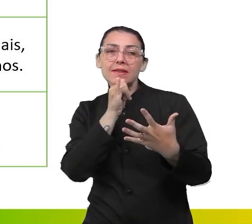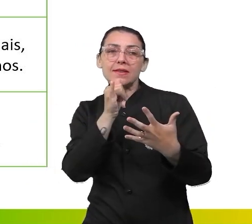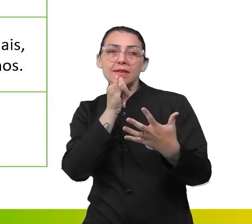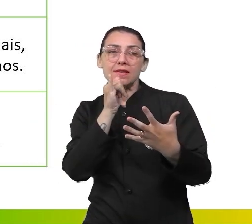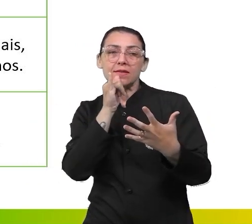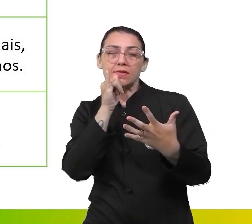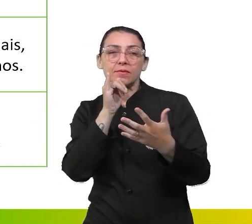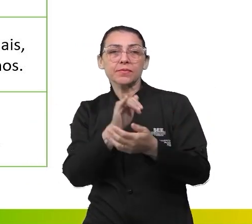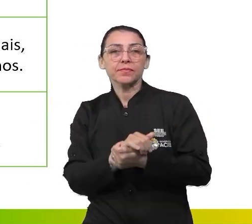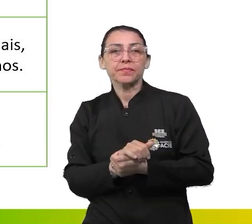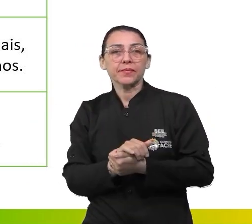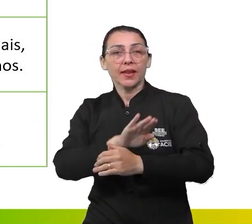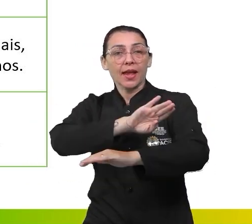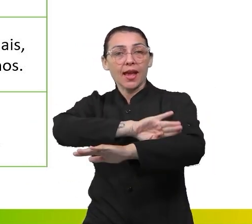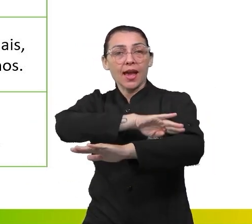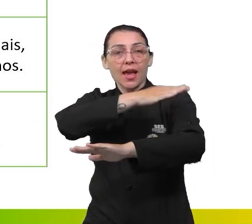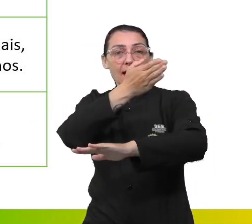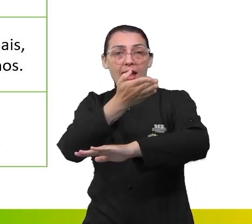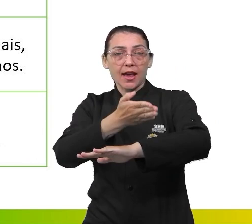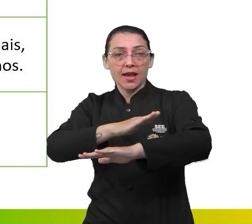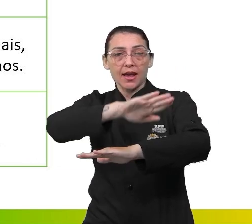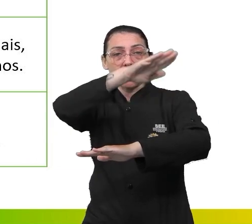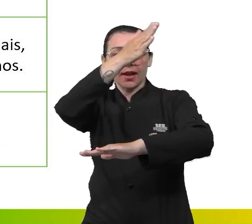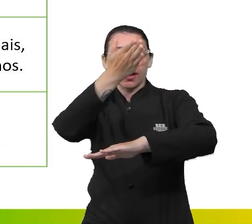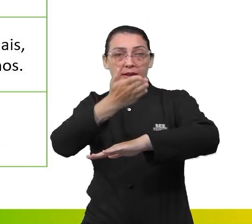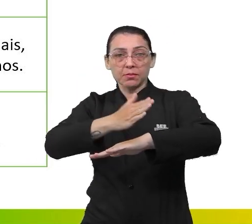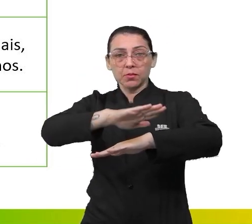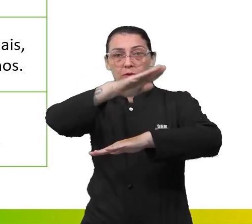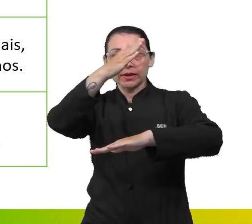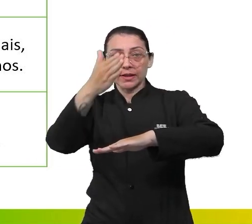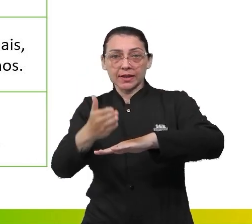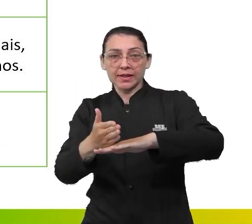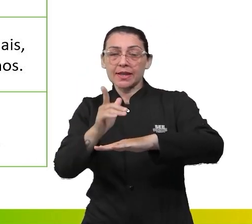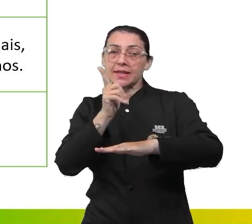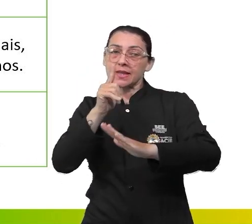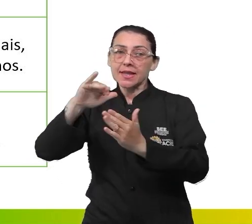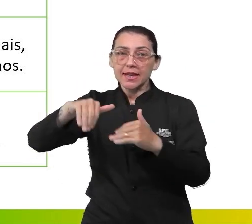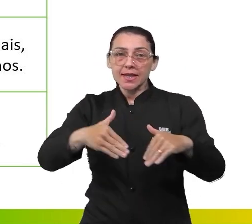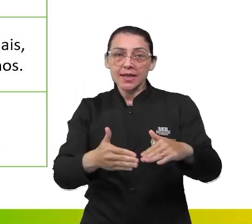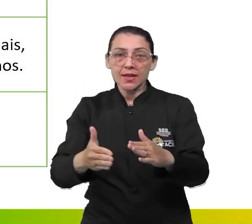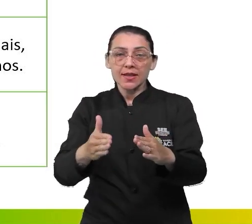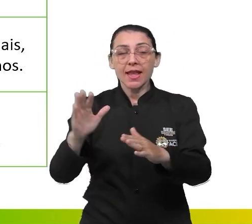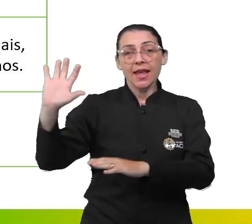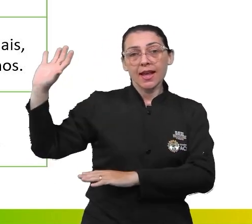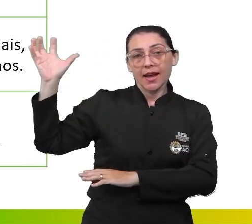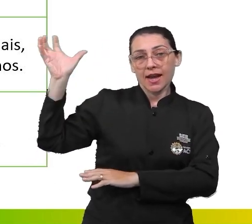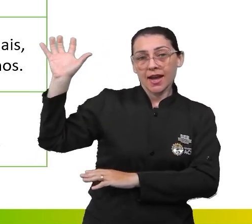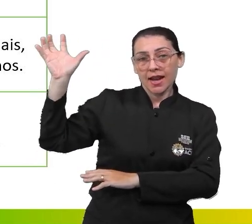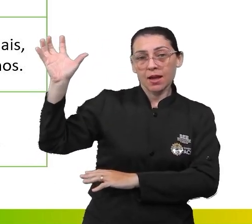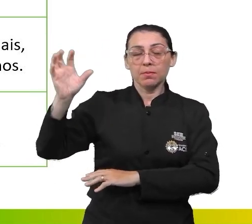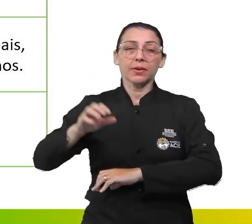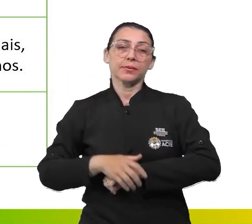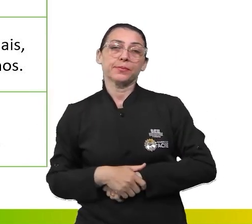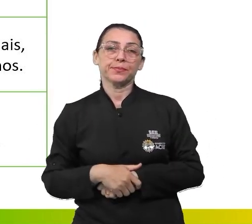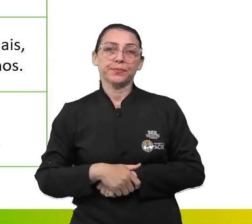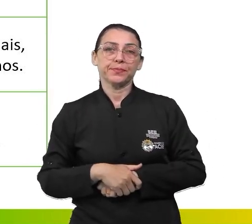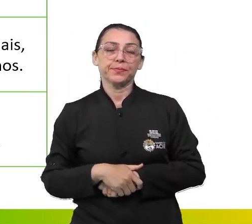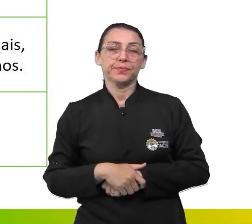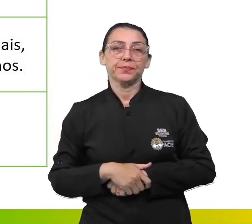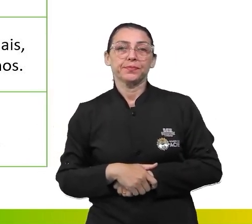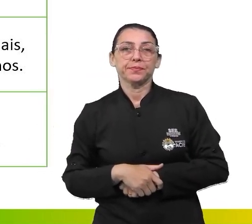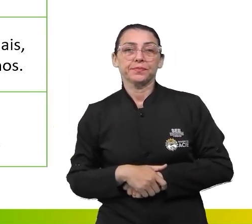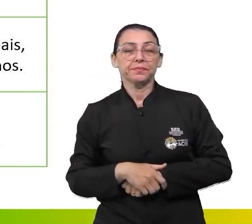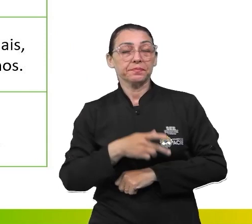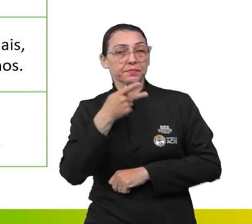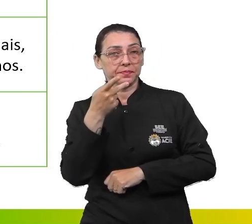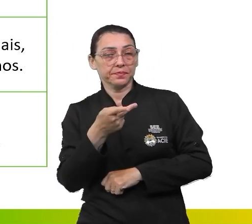aí de um aspecto físico, pessoal? Quando a gente fala de montanhas, rios e até mesmo do próprio clima, a